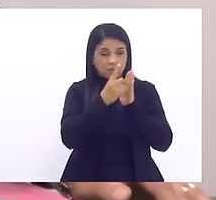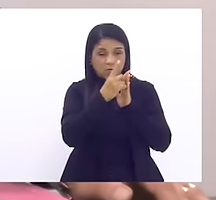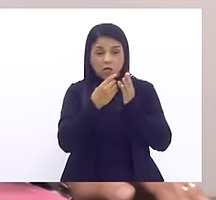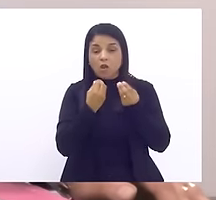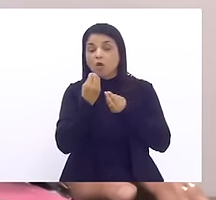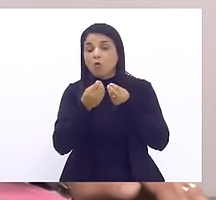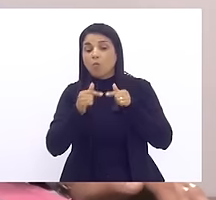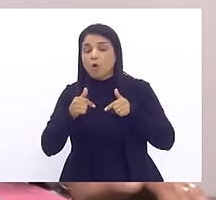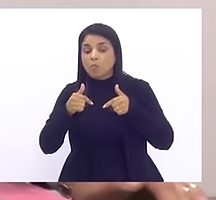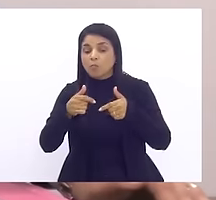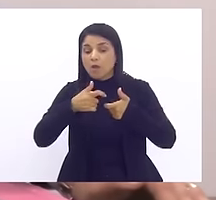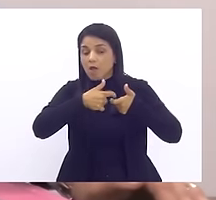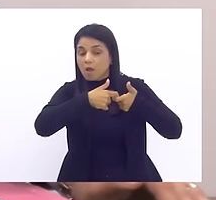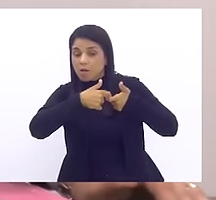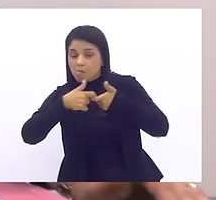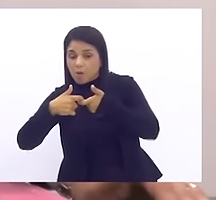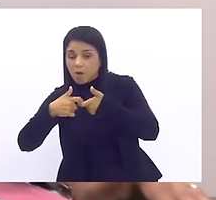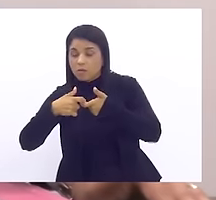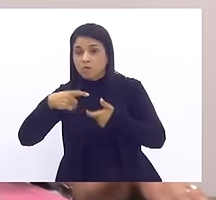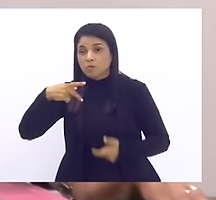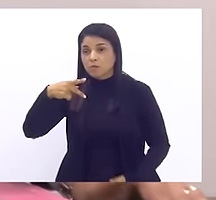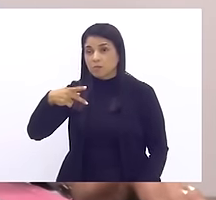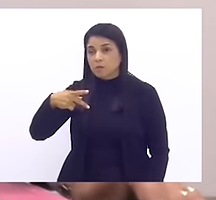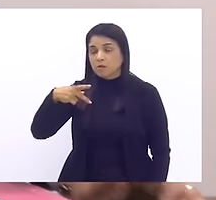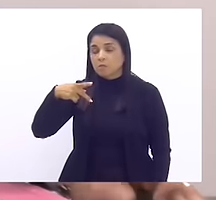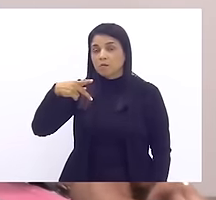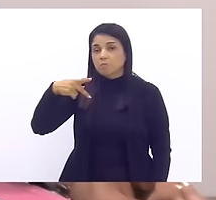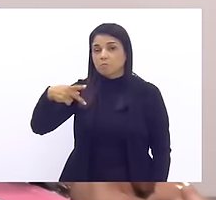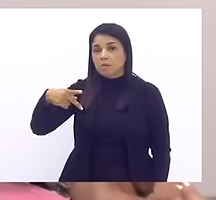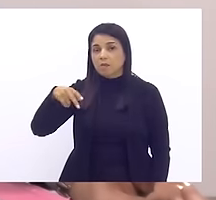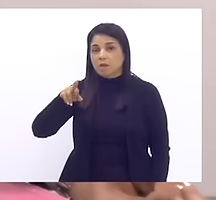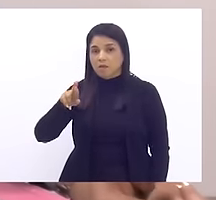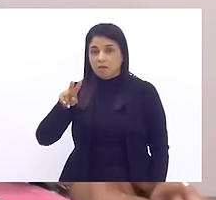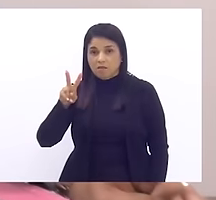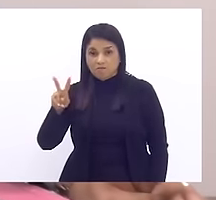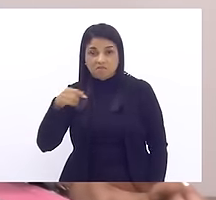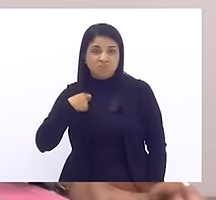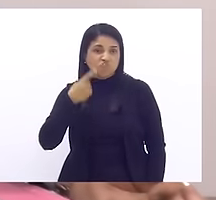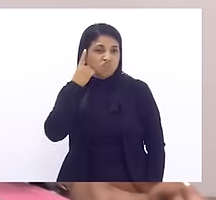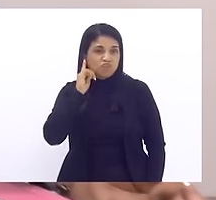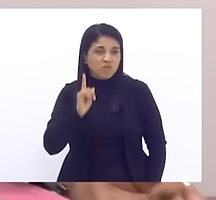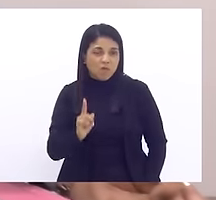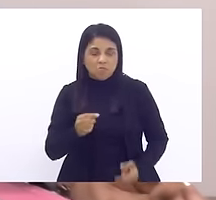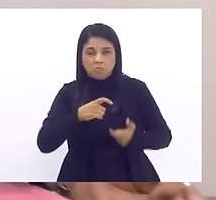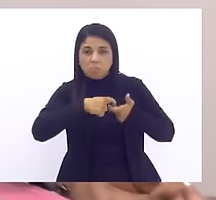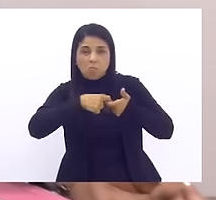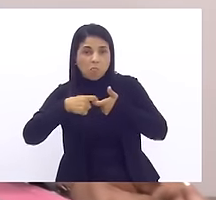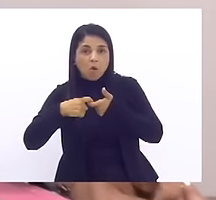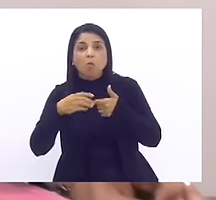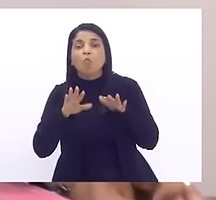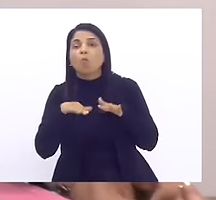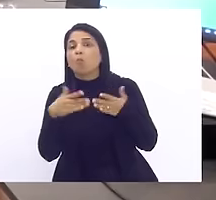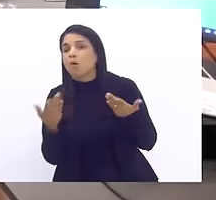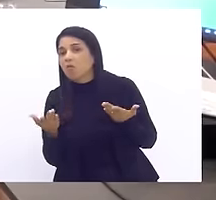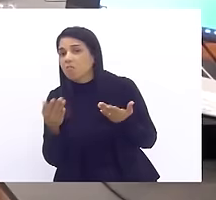operado porque tem reboque nessas operações do bprv e a gente não sabe que reboque é esse não é com Leto